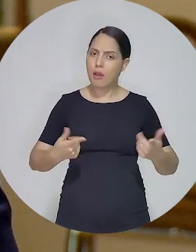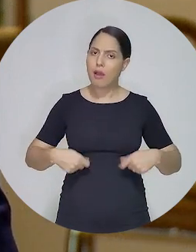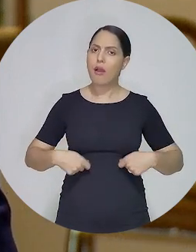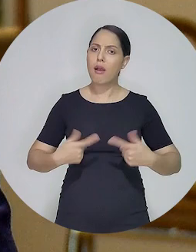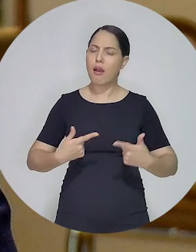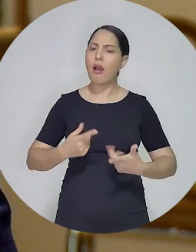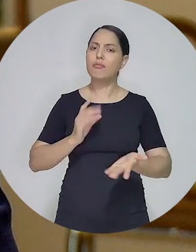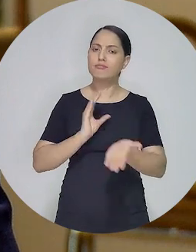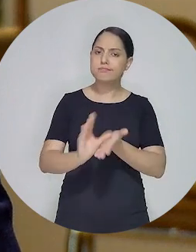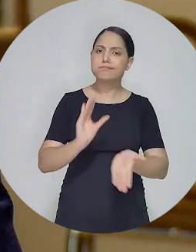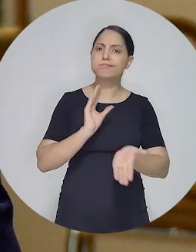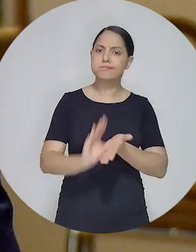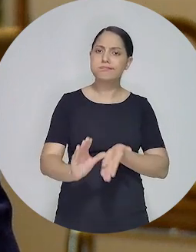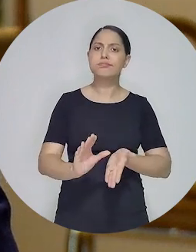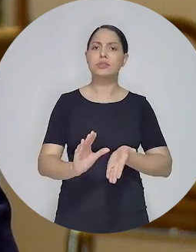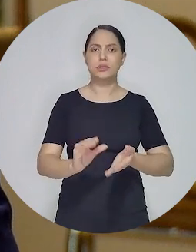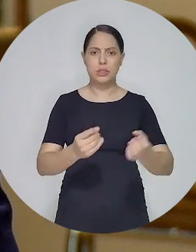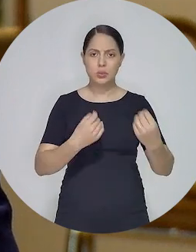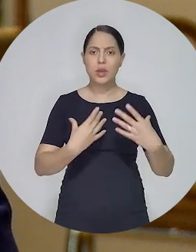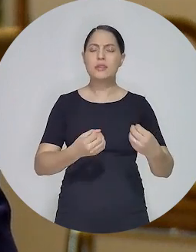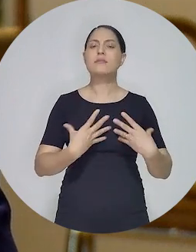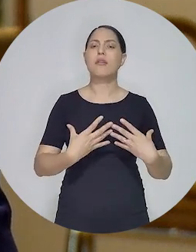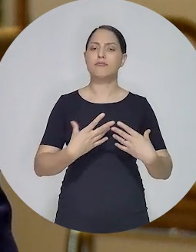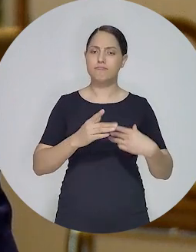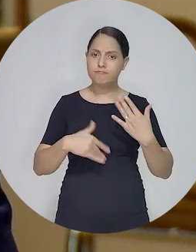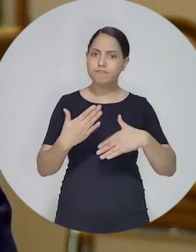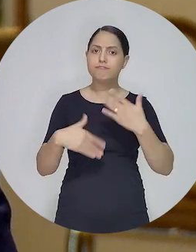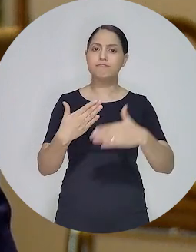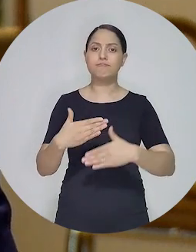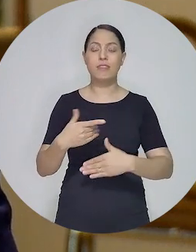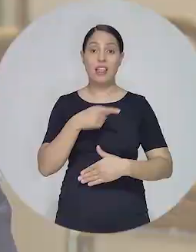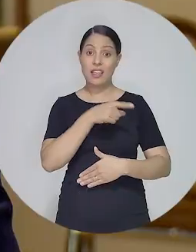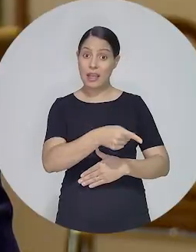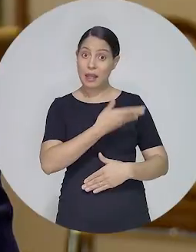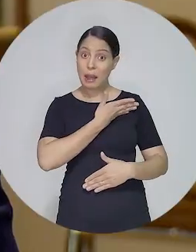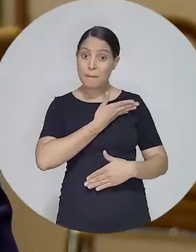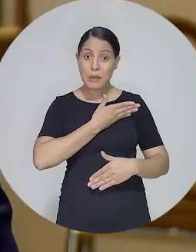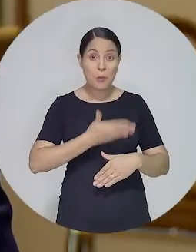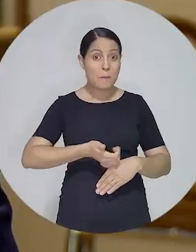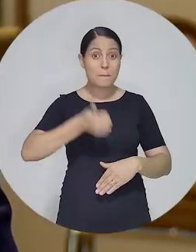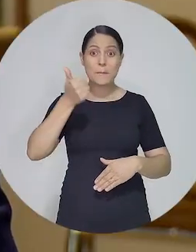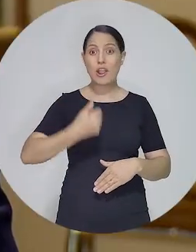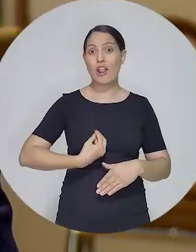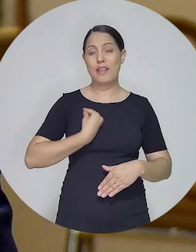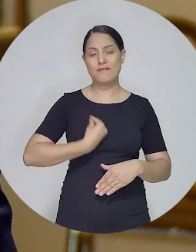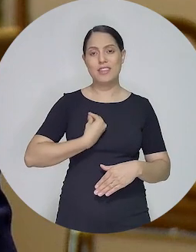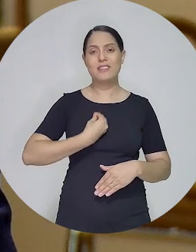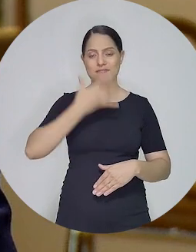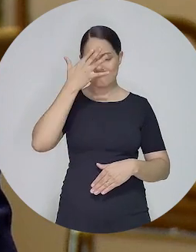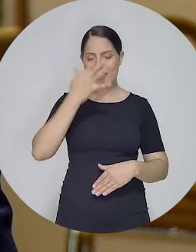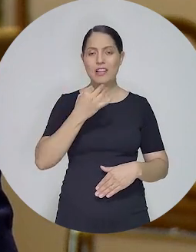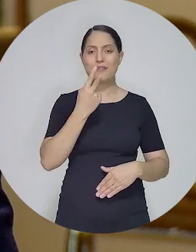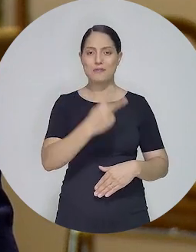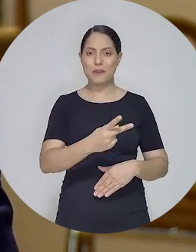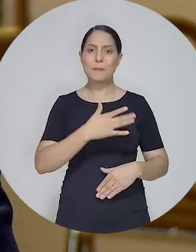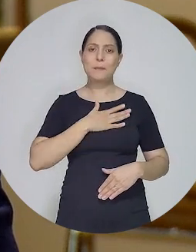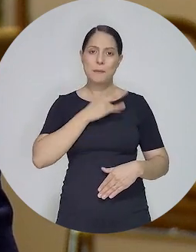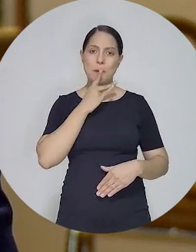Posso dizer que, sem sombra de dúvida, foi o melhor amigo que eu tive na vida. A ética, a